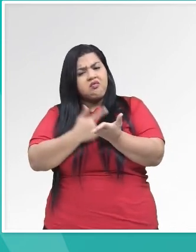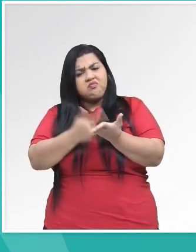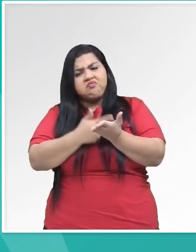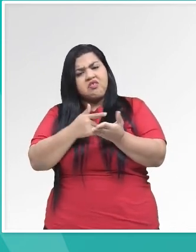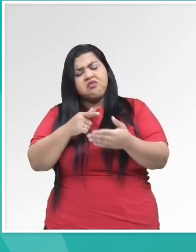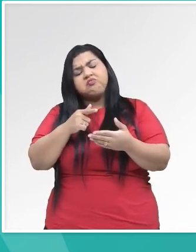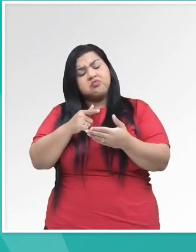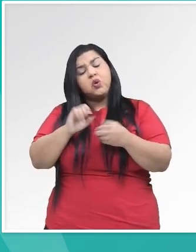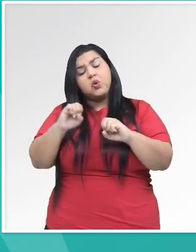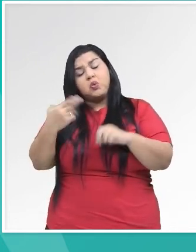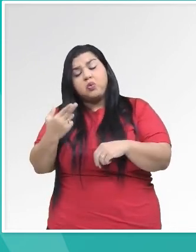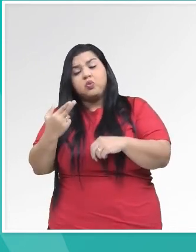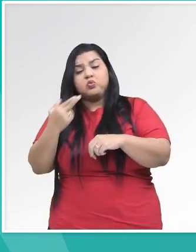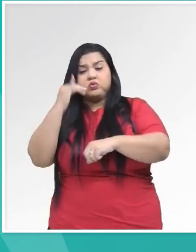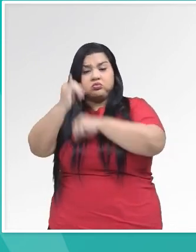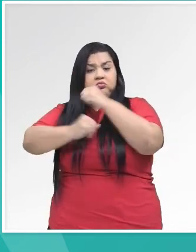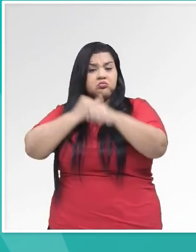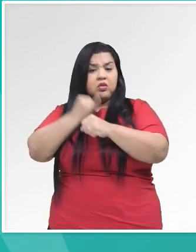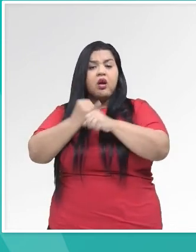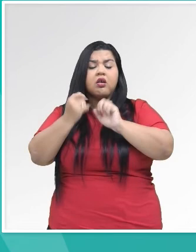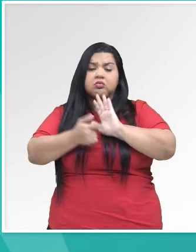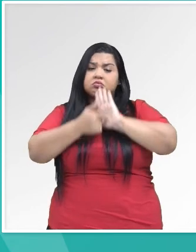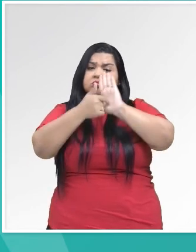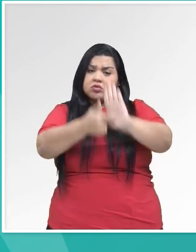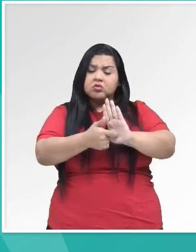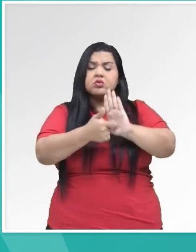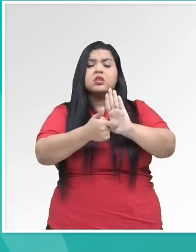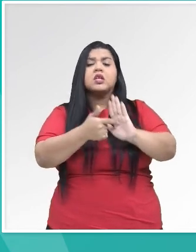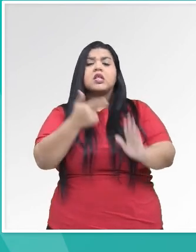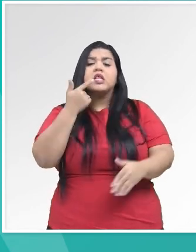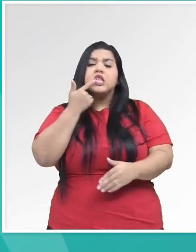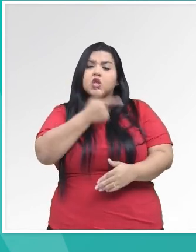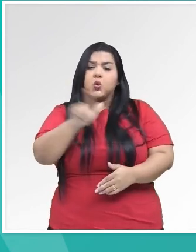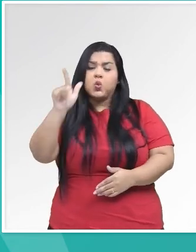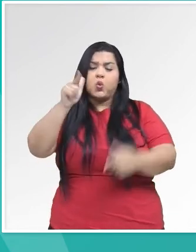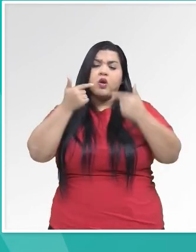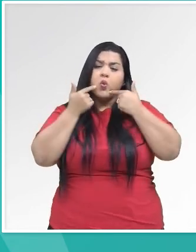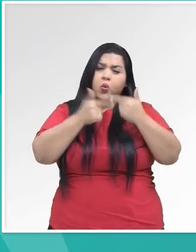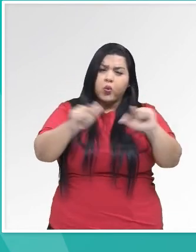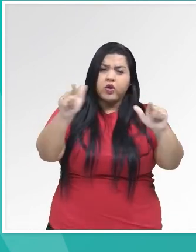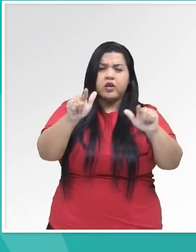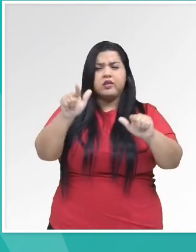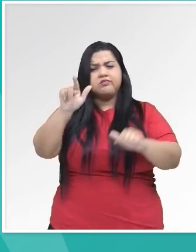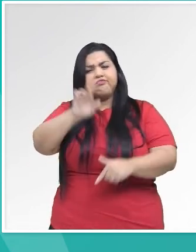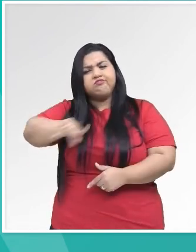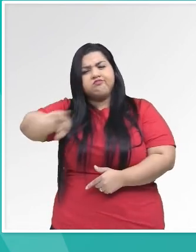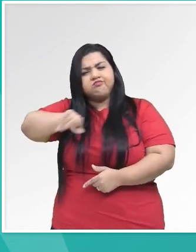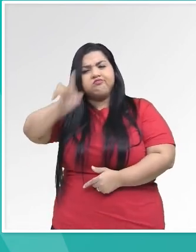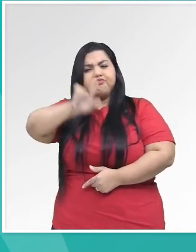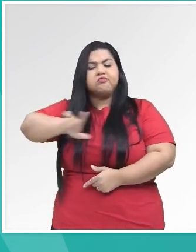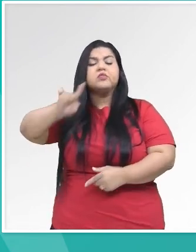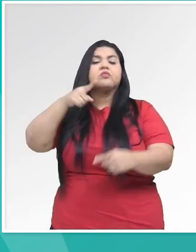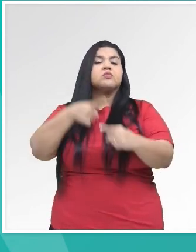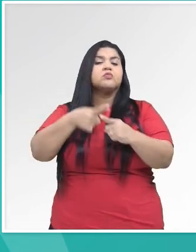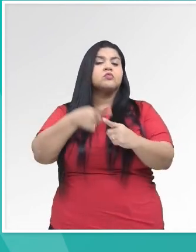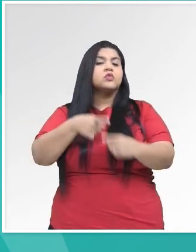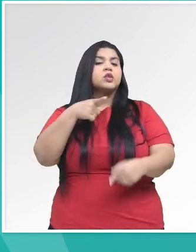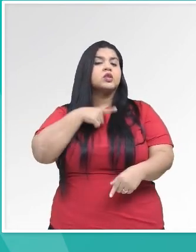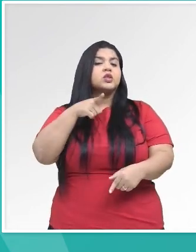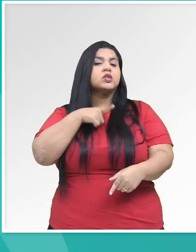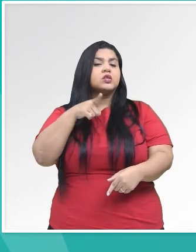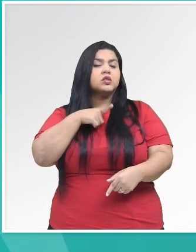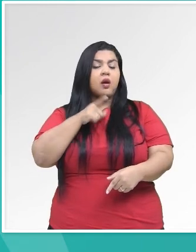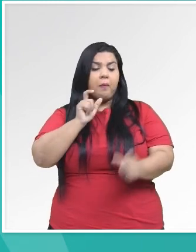web, né? Ele traz também uma linguagem, o quê? Não literária. Por quê? Eu tenho o significado